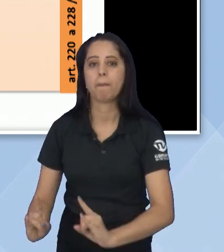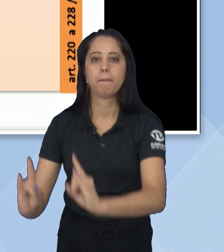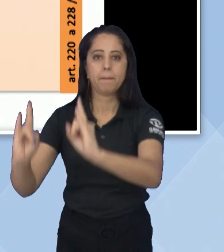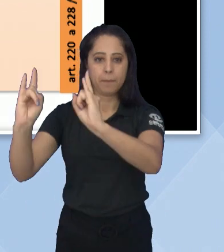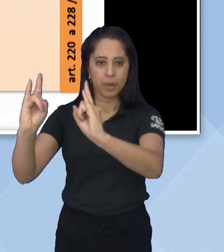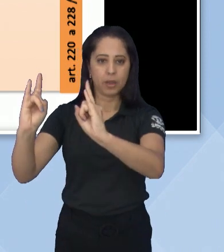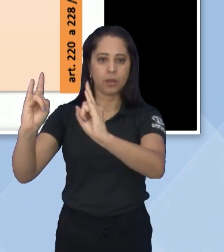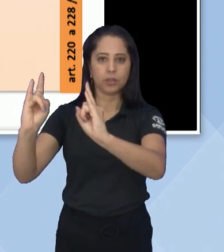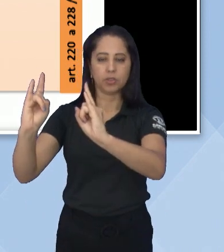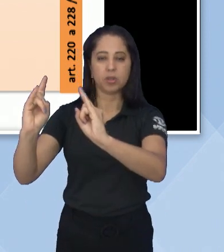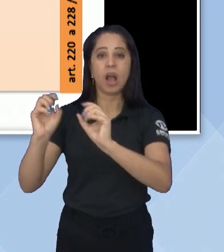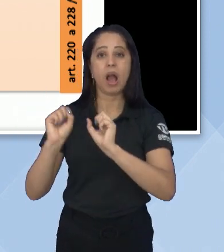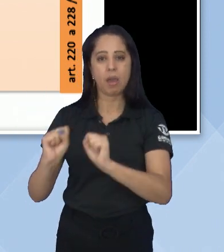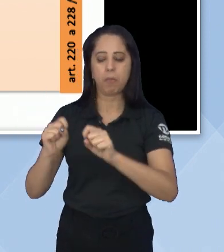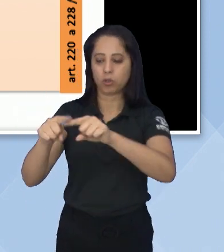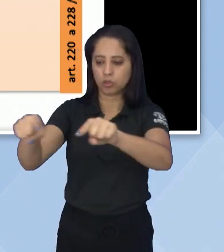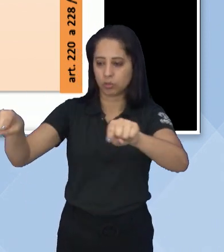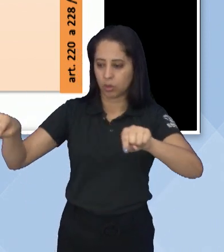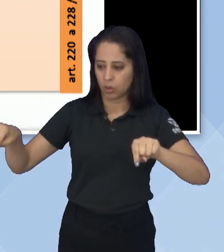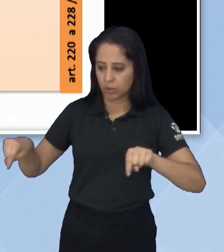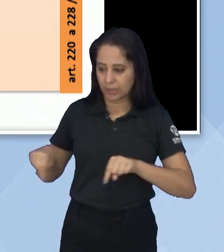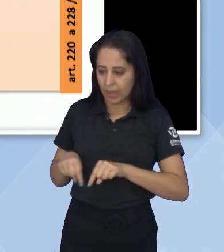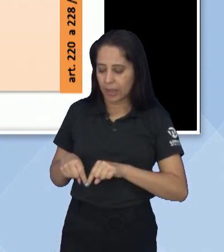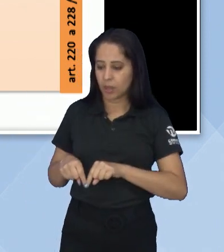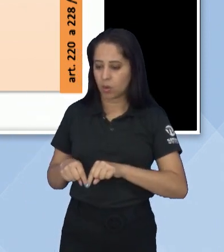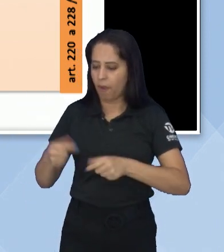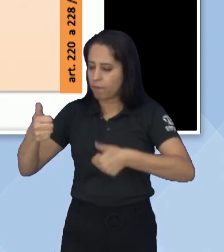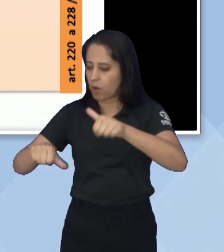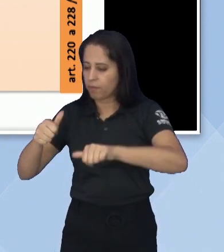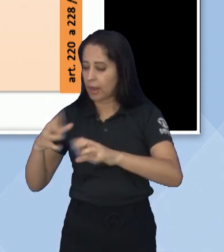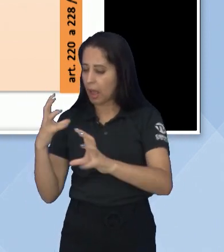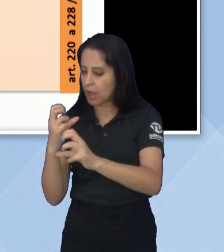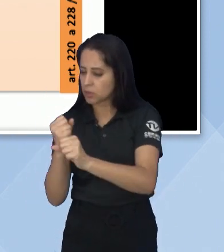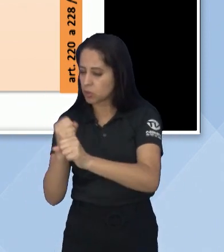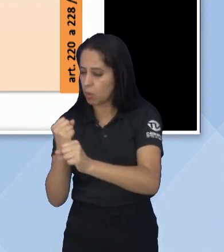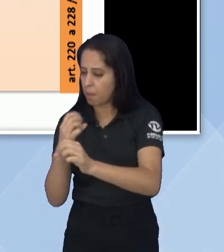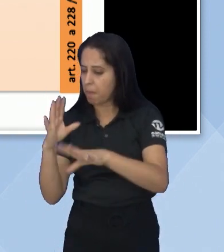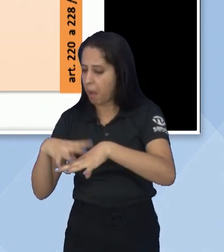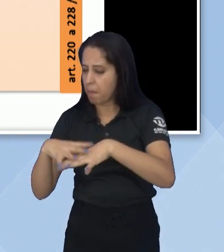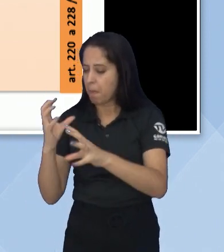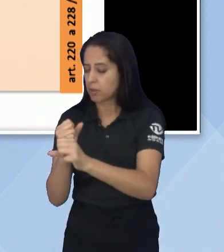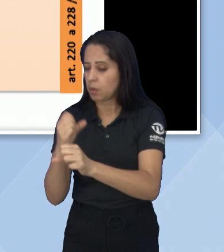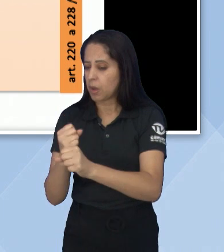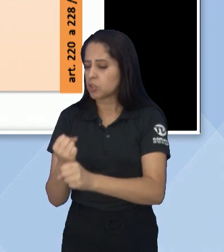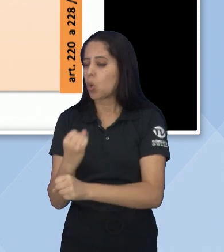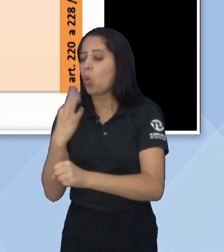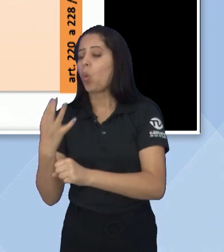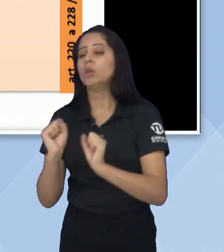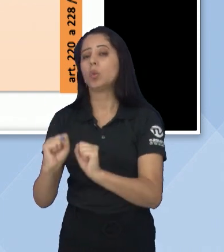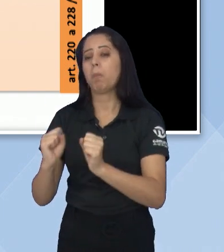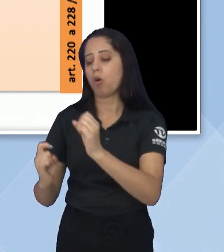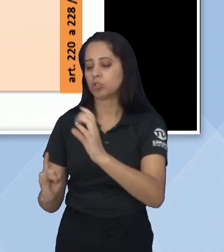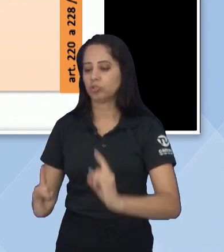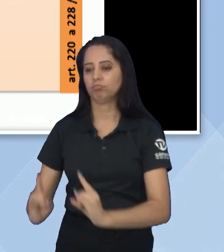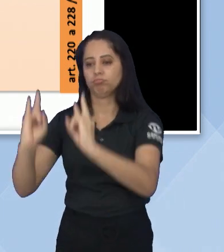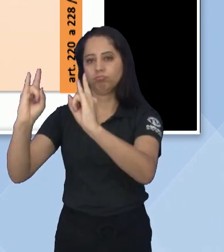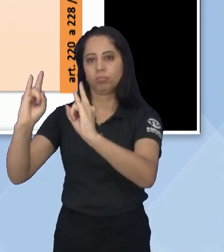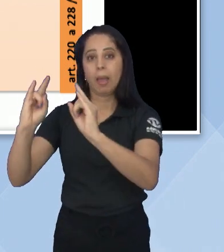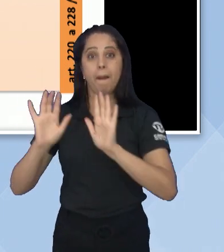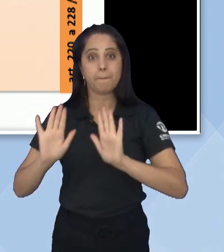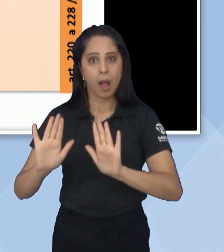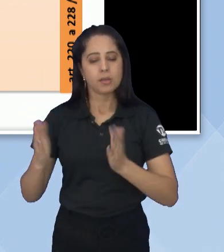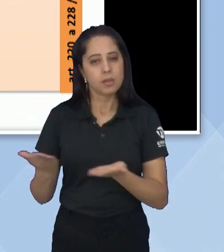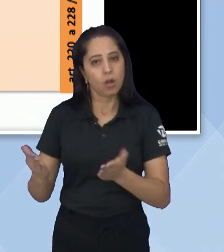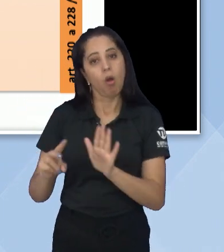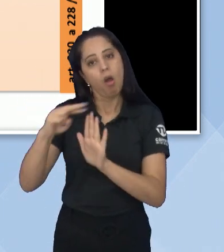vou multiplicar pela área do terreno em tese eu vou saber quanto que eu posso colocar naquele terreno bom para isso a gente resolveu mudar a regra nós instalamos